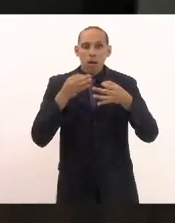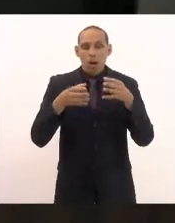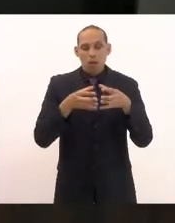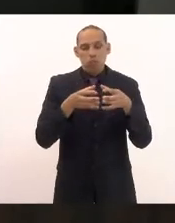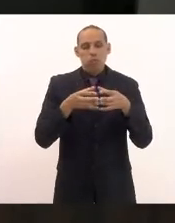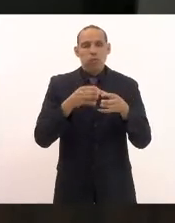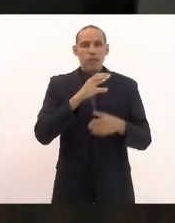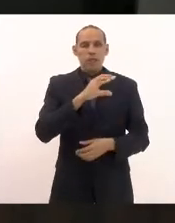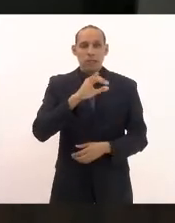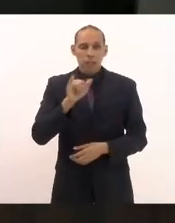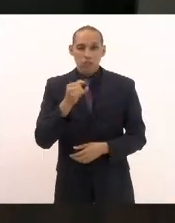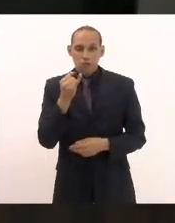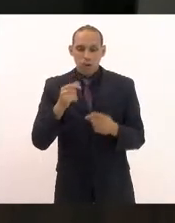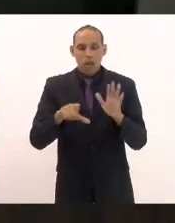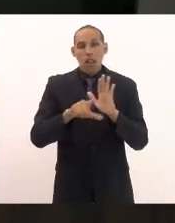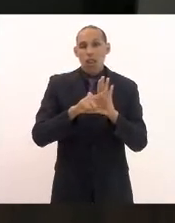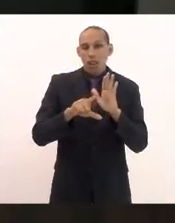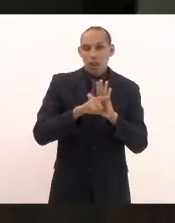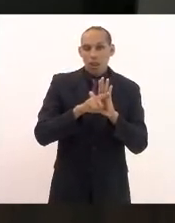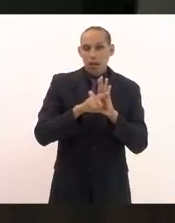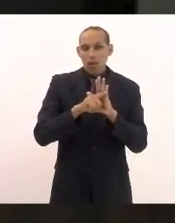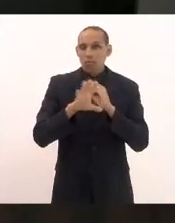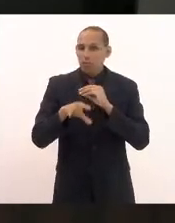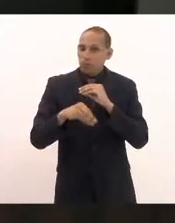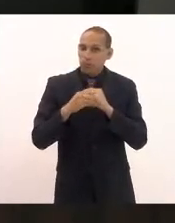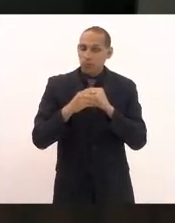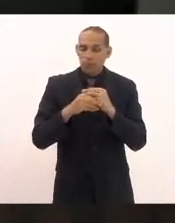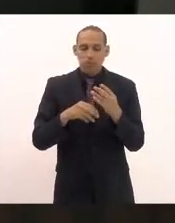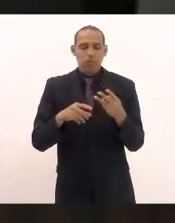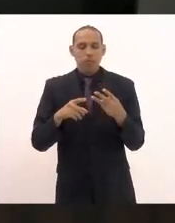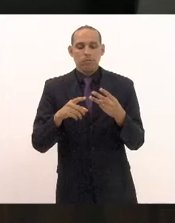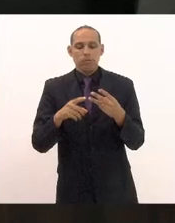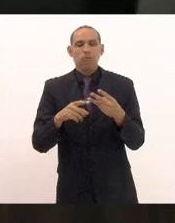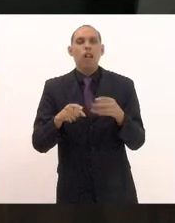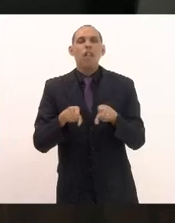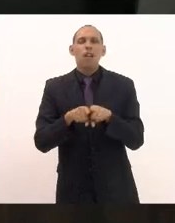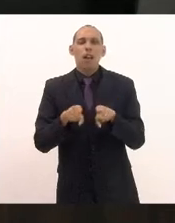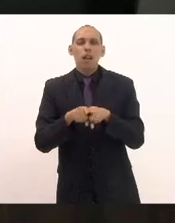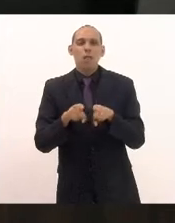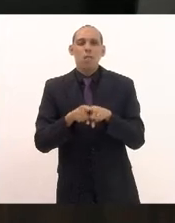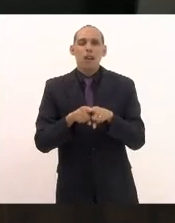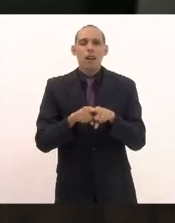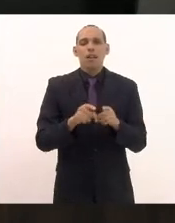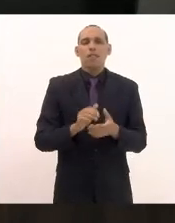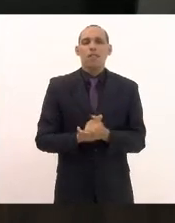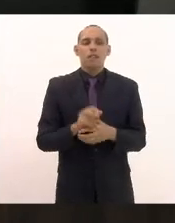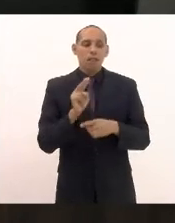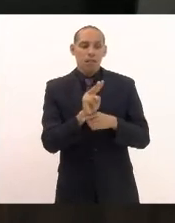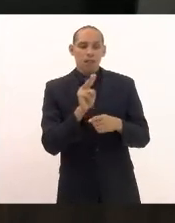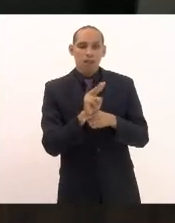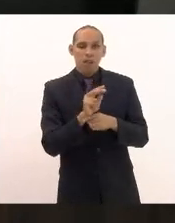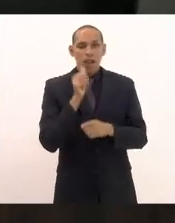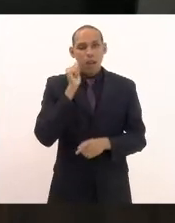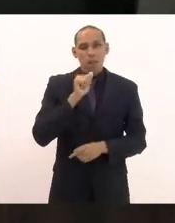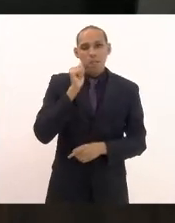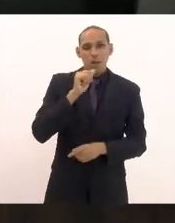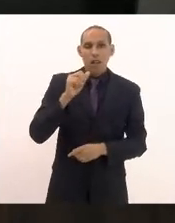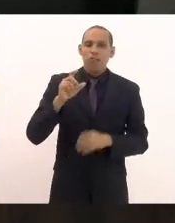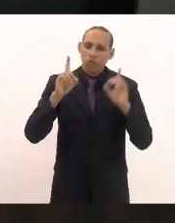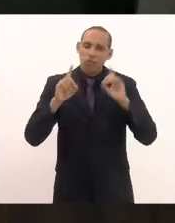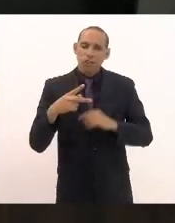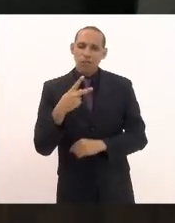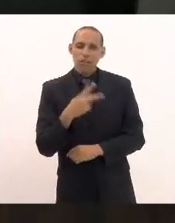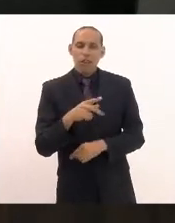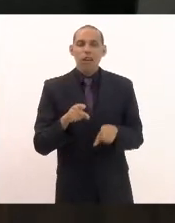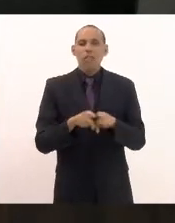Justiça, de Legislação Constitucional Complementar e Códigos de Serviços Públicos de Defesa do Direito da Mulher e de Orçamento,